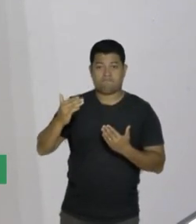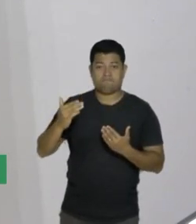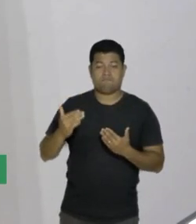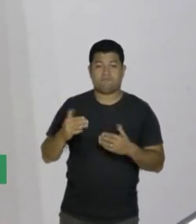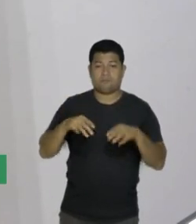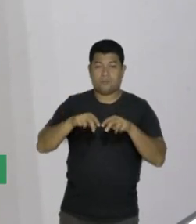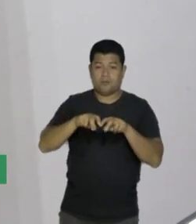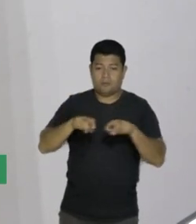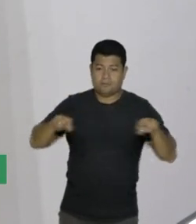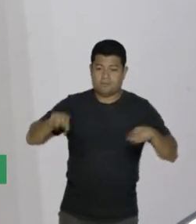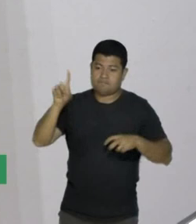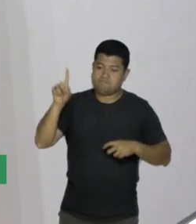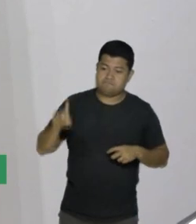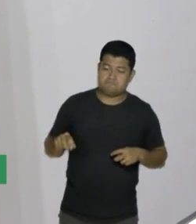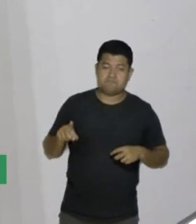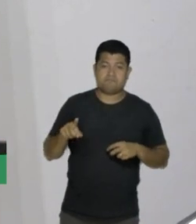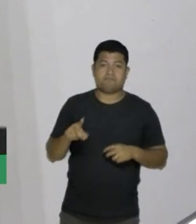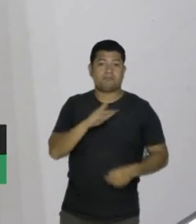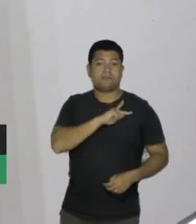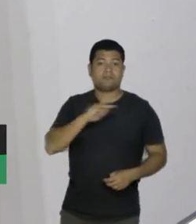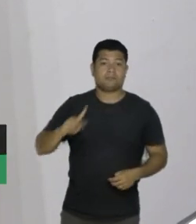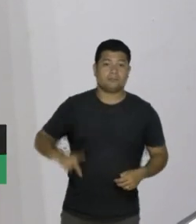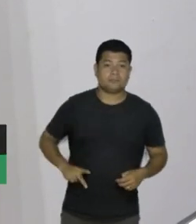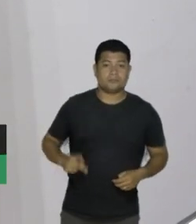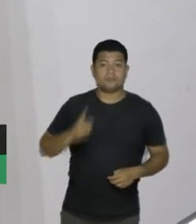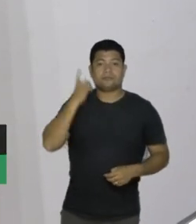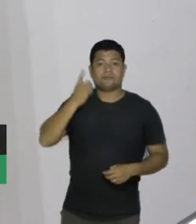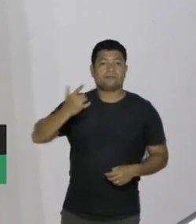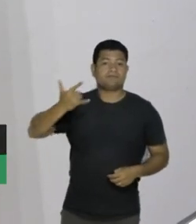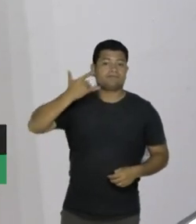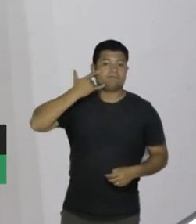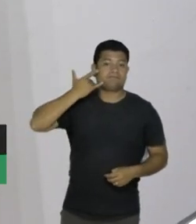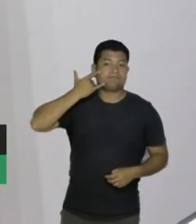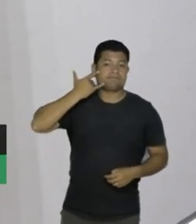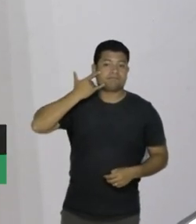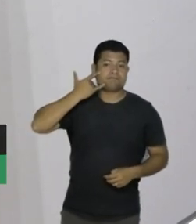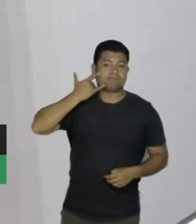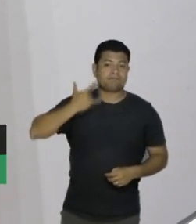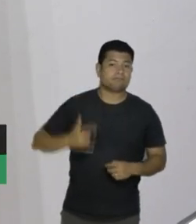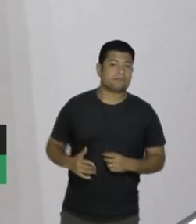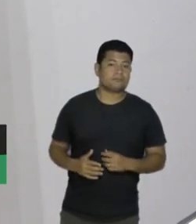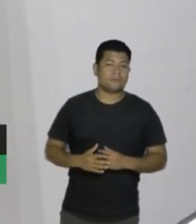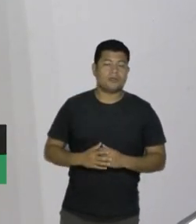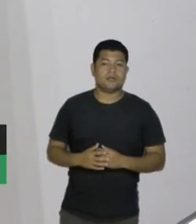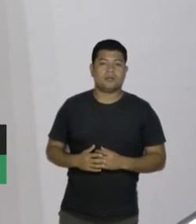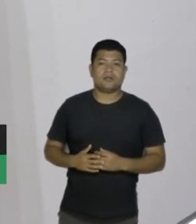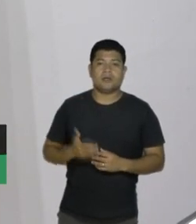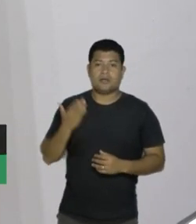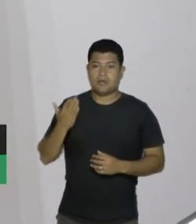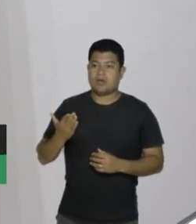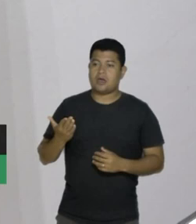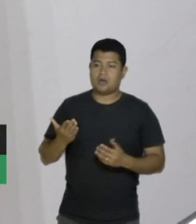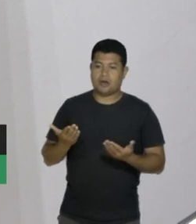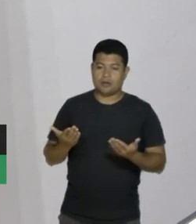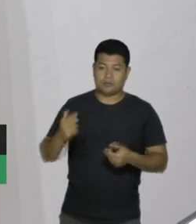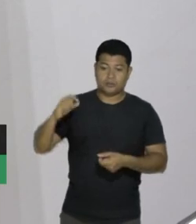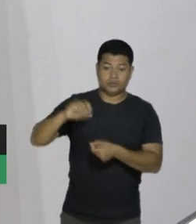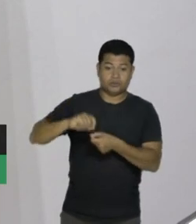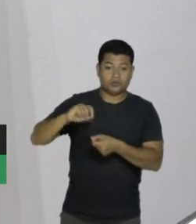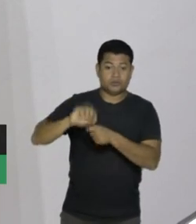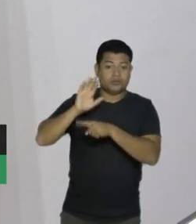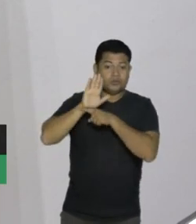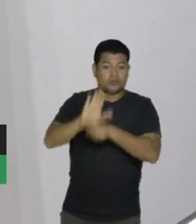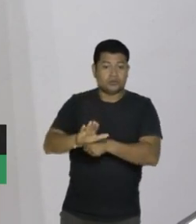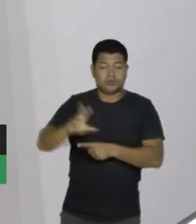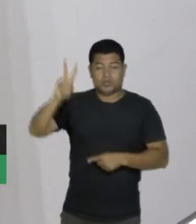mesa diretora agradecer o presidente Deputado Mauro de Natal que faz história e um